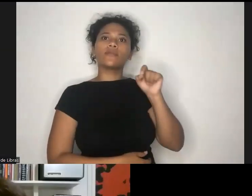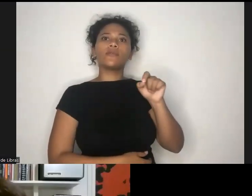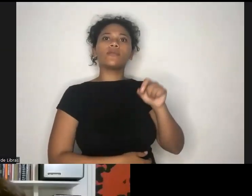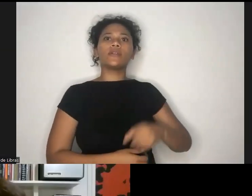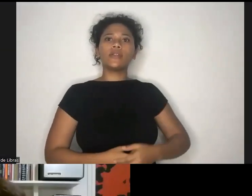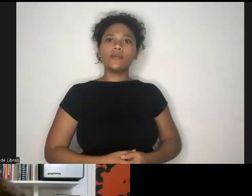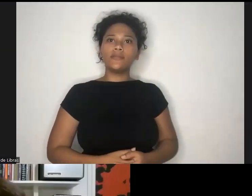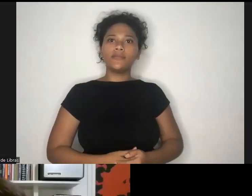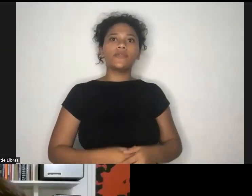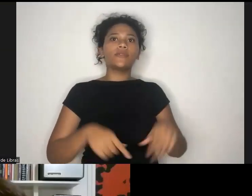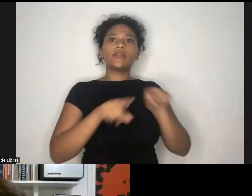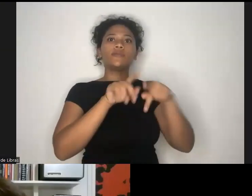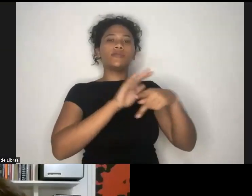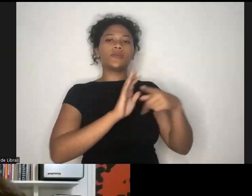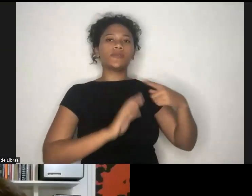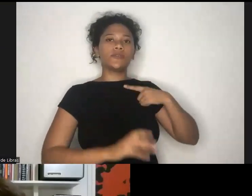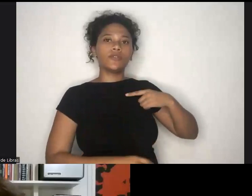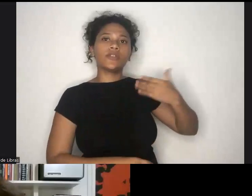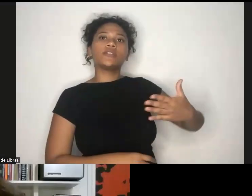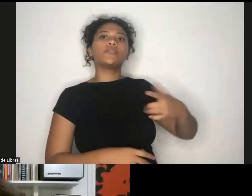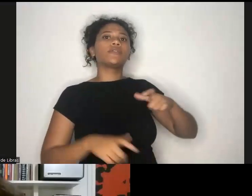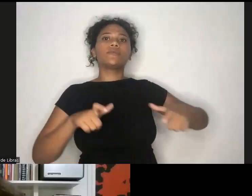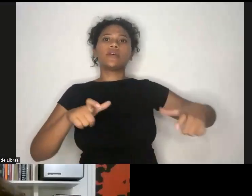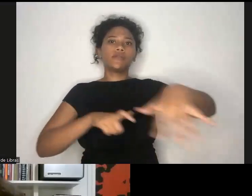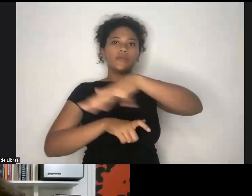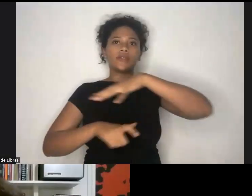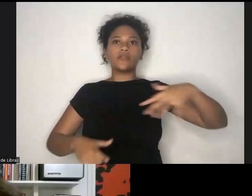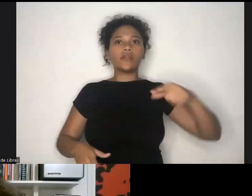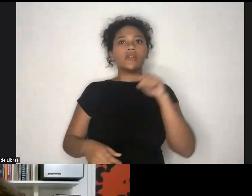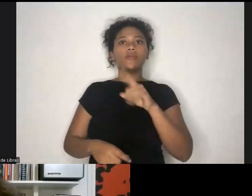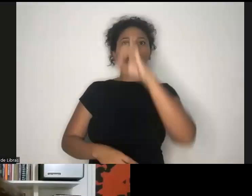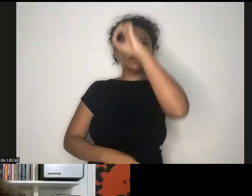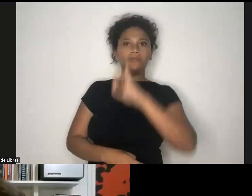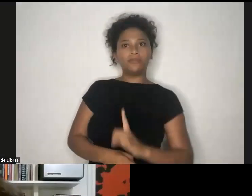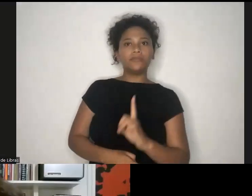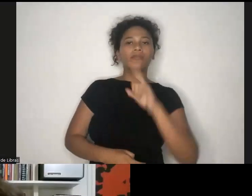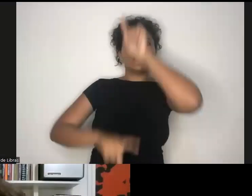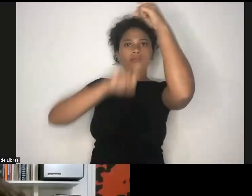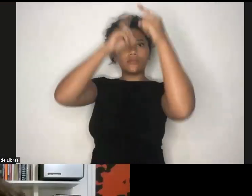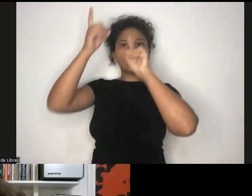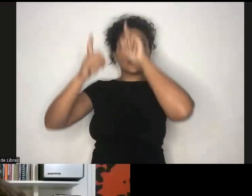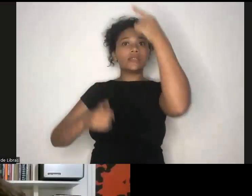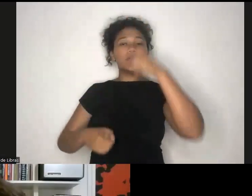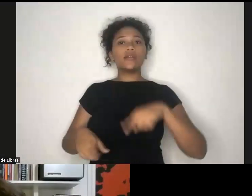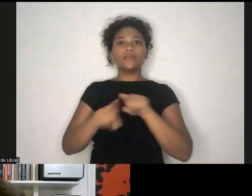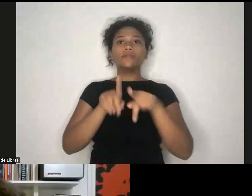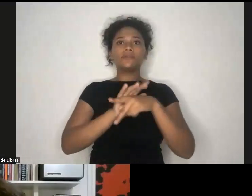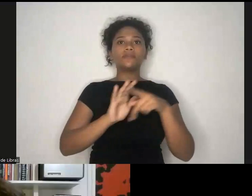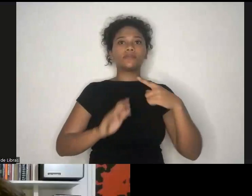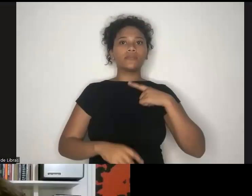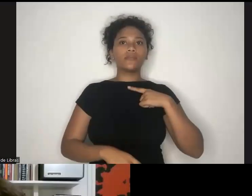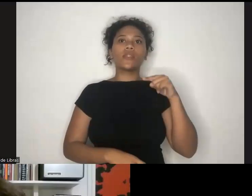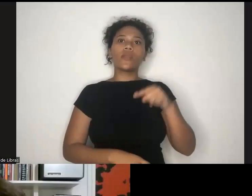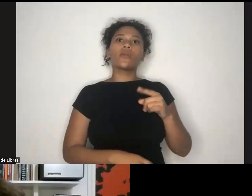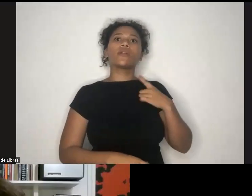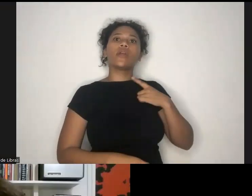grande com vários funcionários e seu diretor de criação da agência tal nunca quis ter agência também